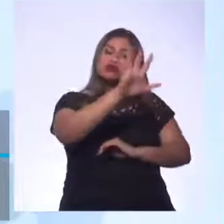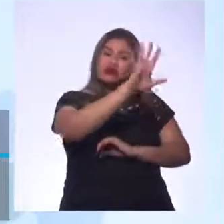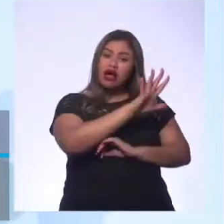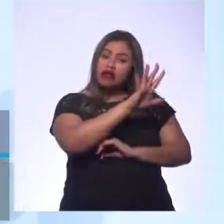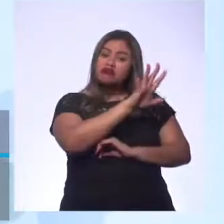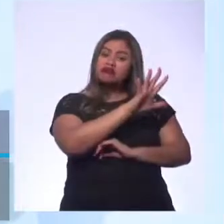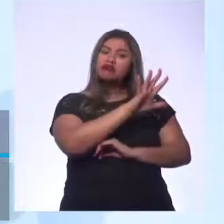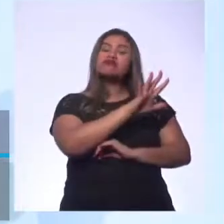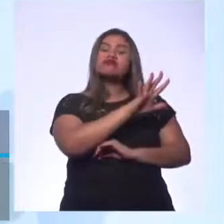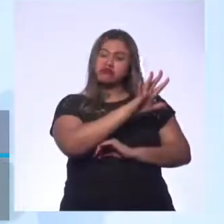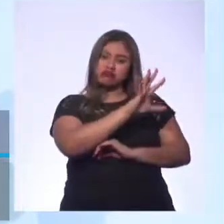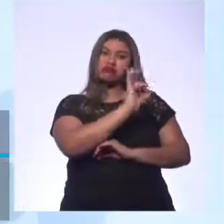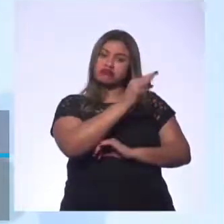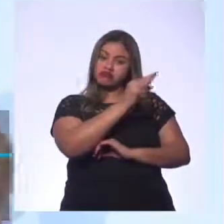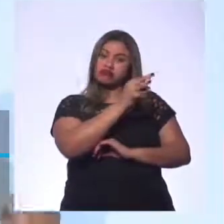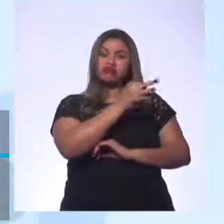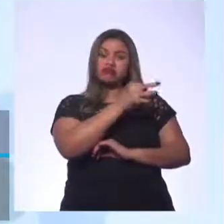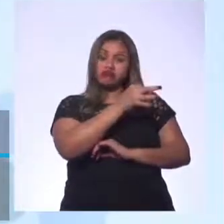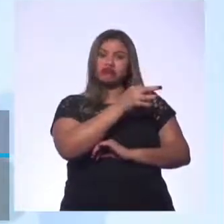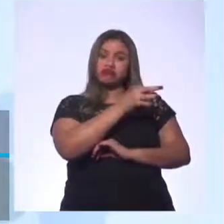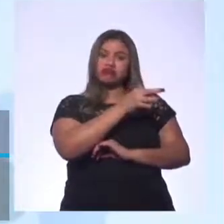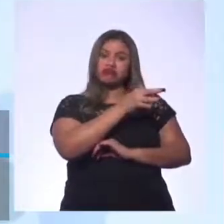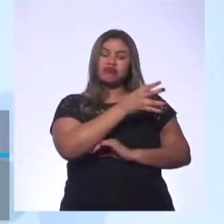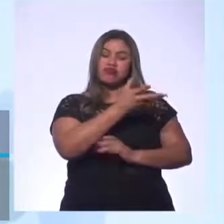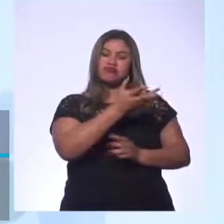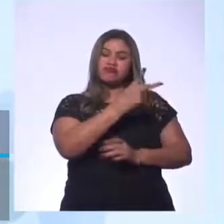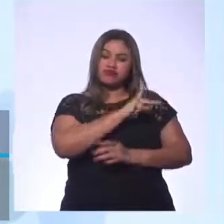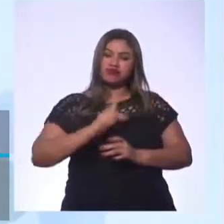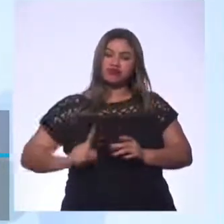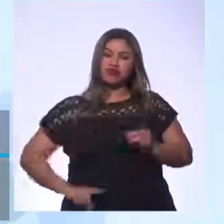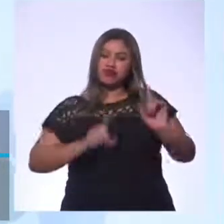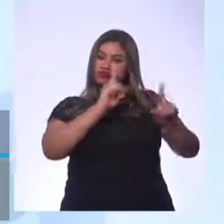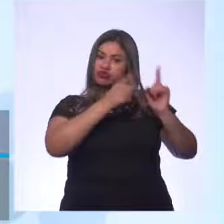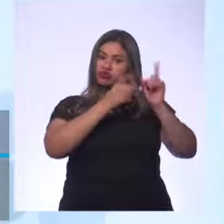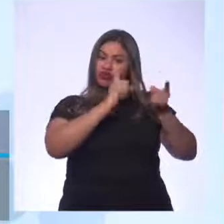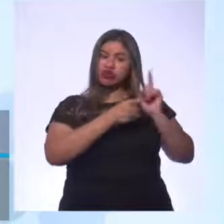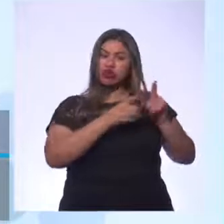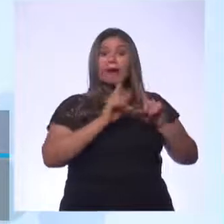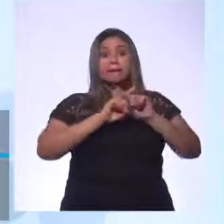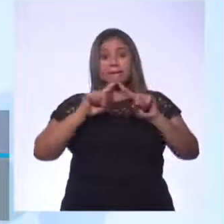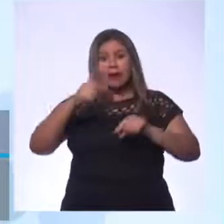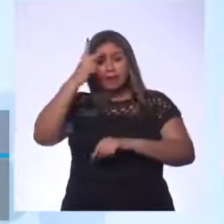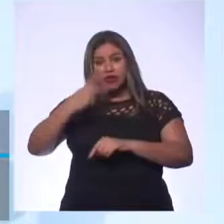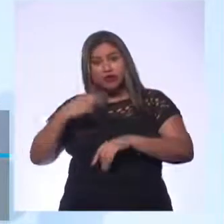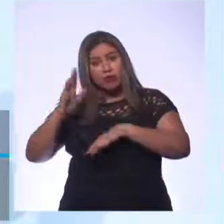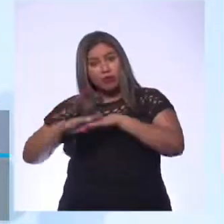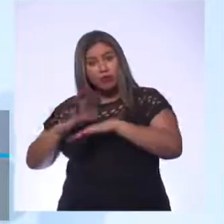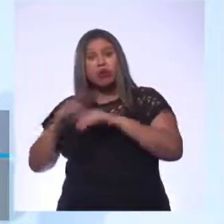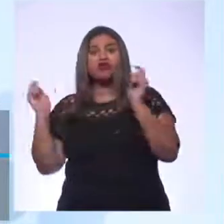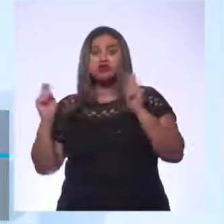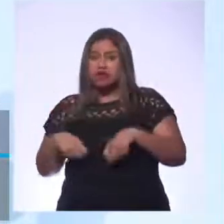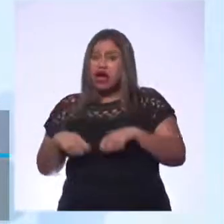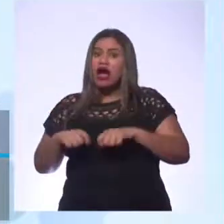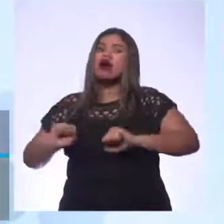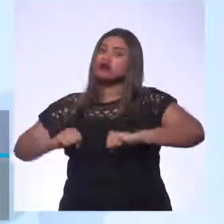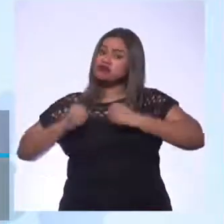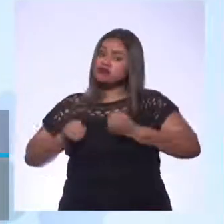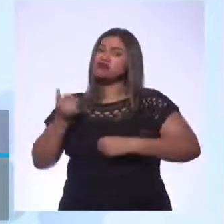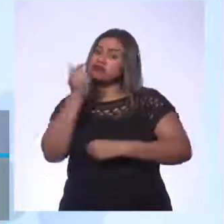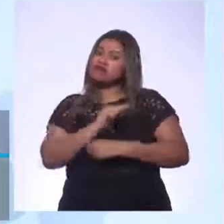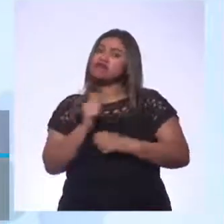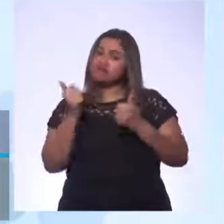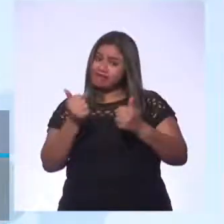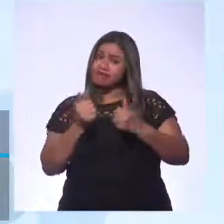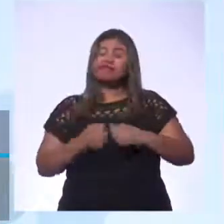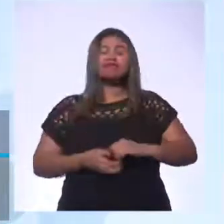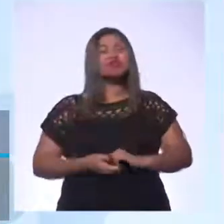né? Tem obrigação que são dos órgãos públicos, etc. Mas o que é nossa obrigação como cidadão individual, acho que dá para a gente tentar fazer.